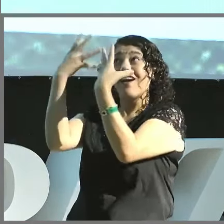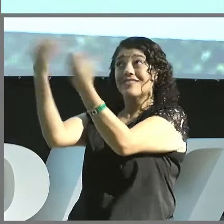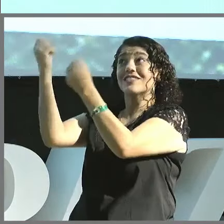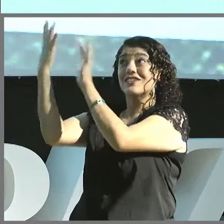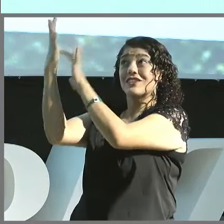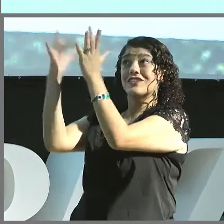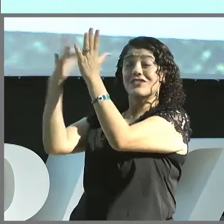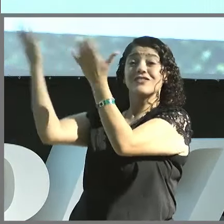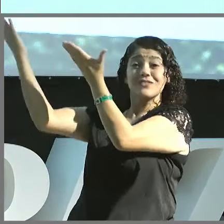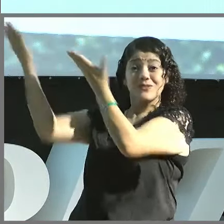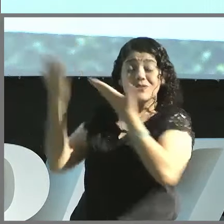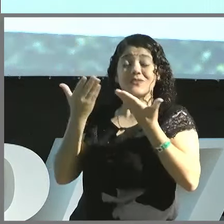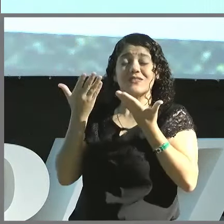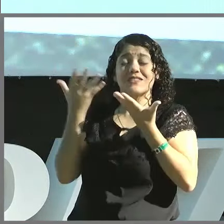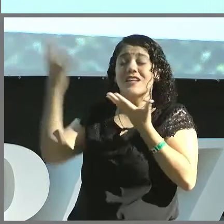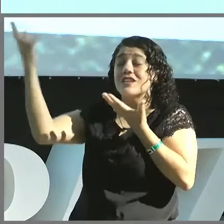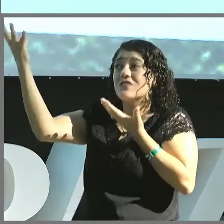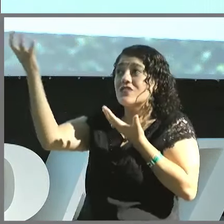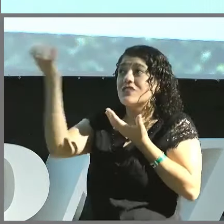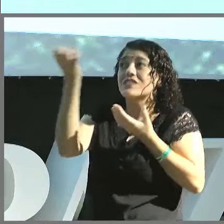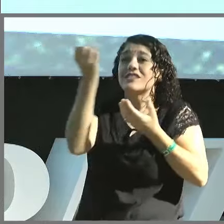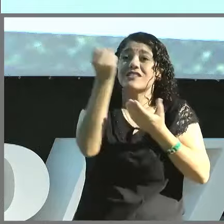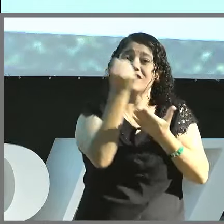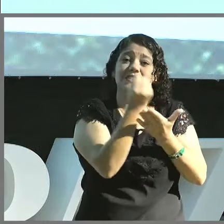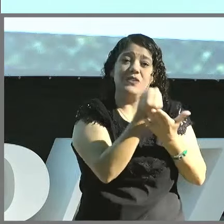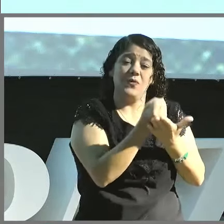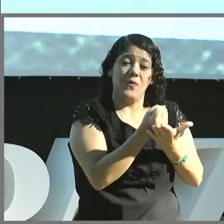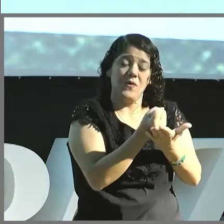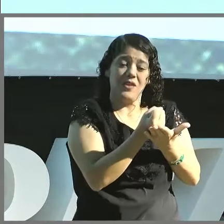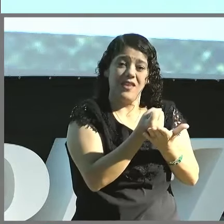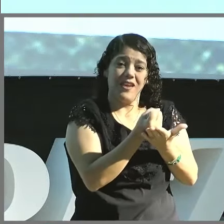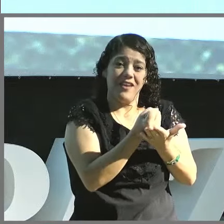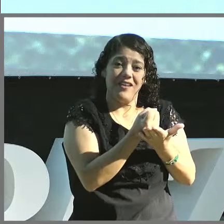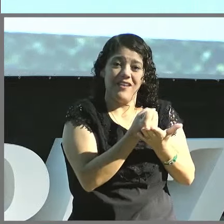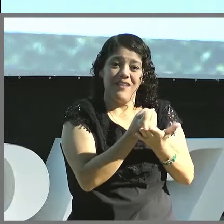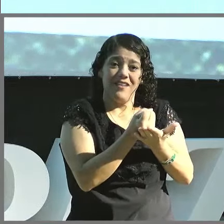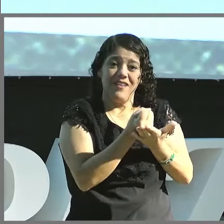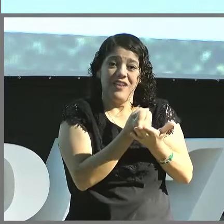segurei contigo, esmagando rosas,